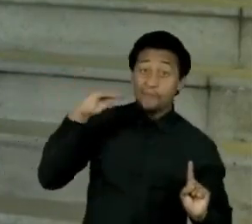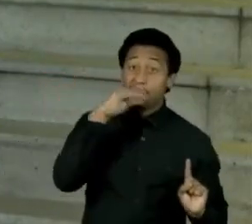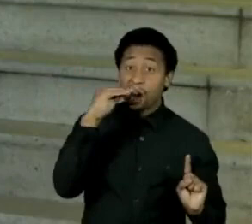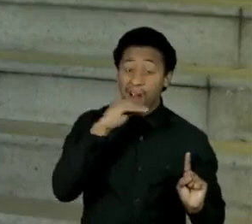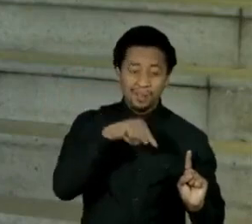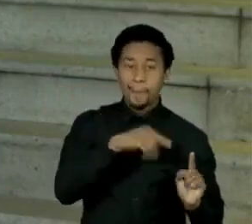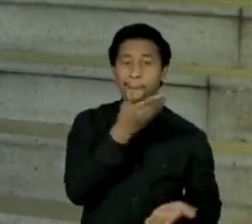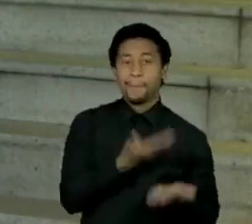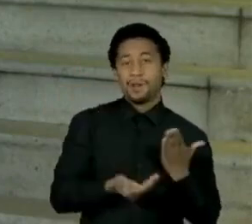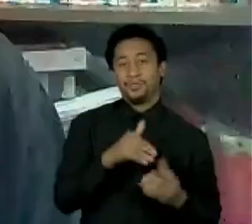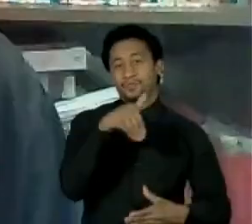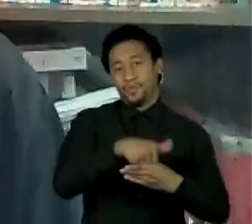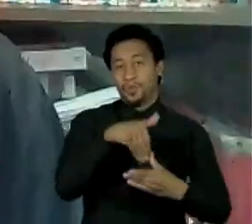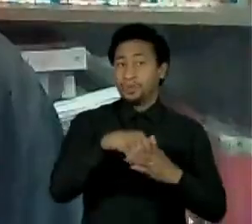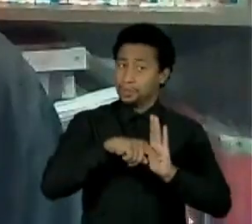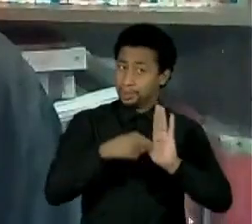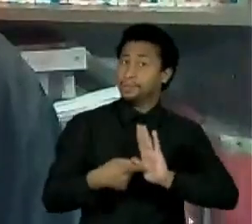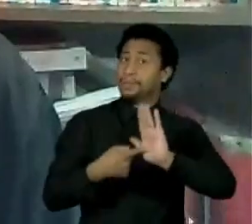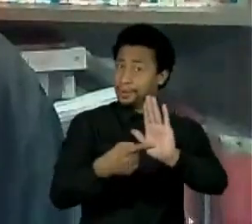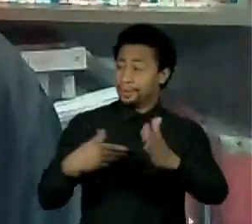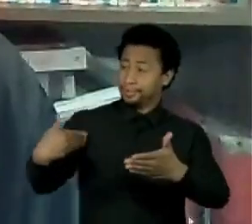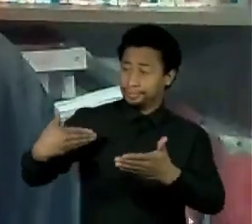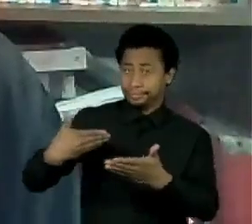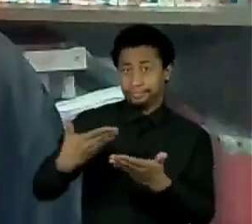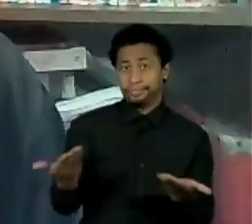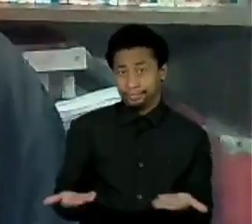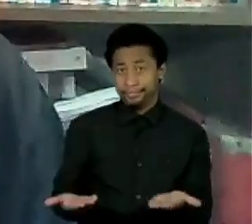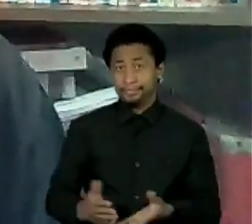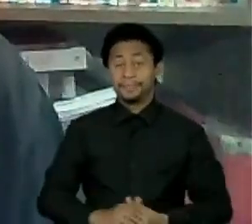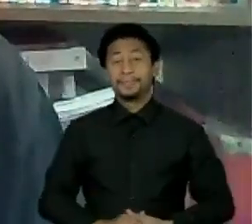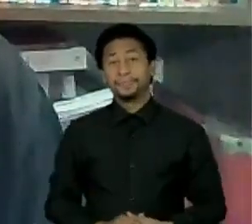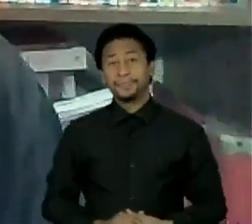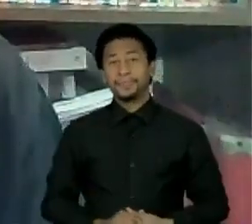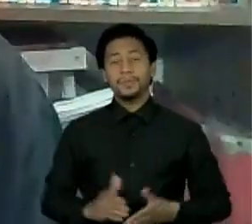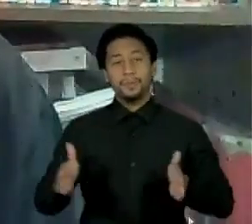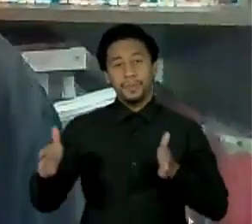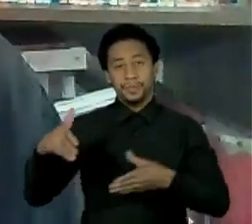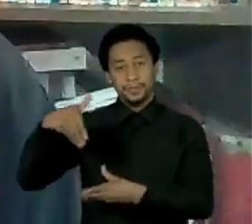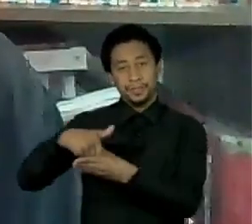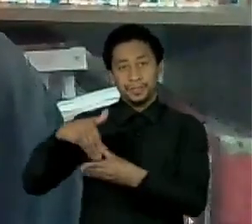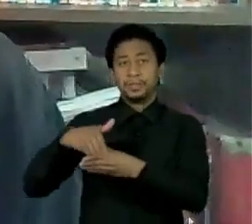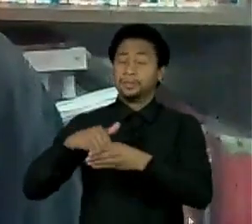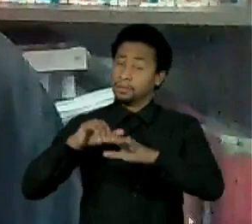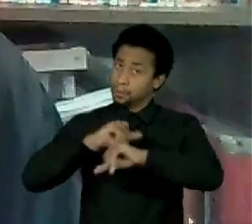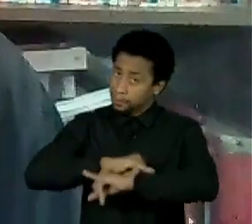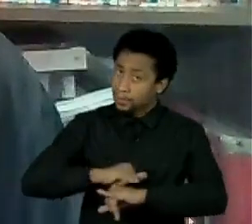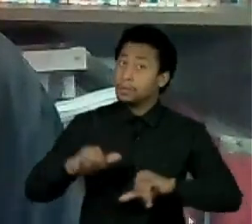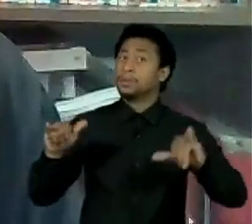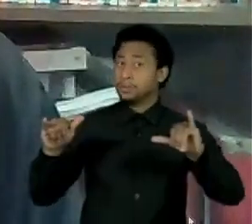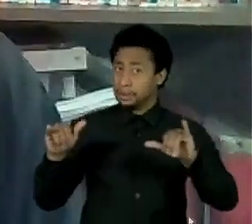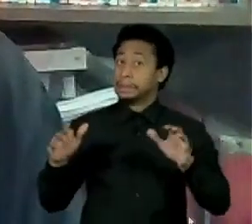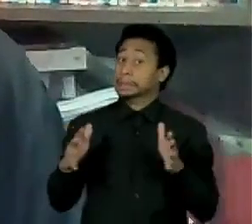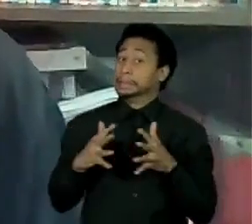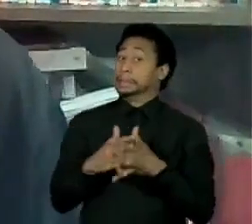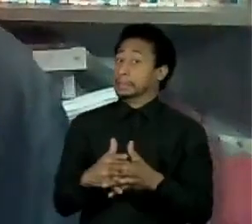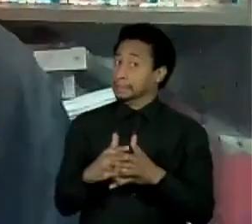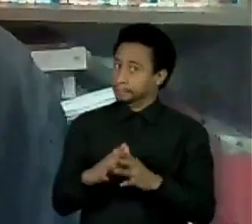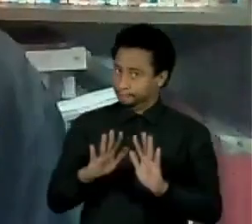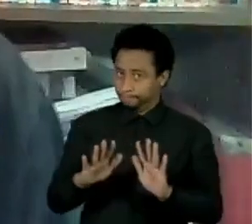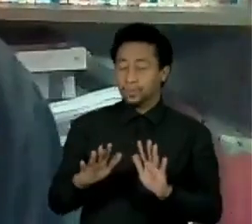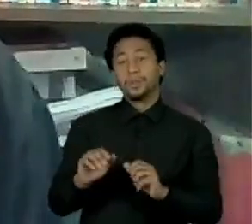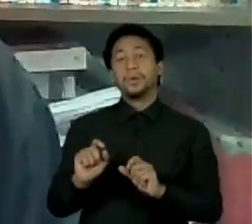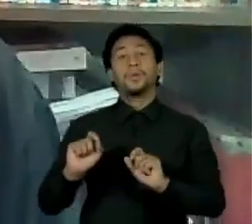com levantamentos mais recentes. Essa eleição ela se constitui, na verdade, como um verdadeiro plebiscito. De um lado, um